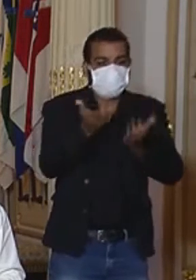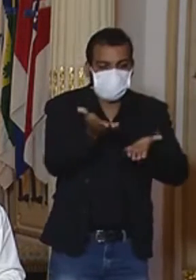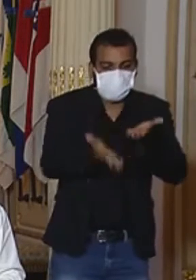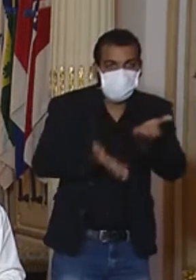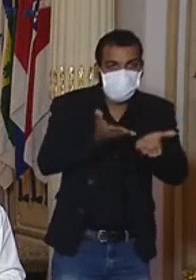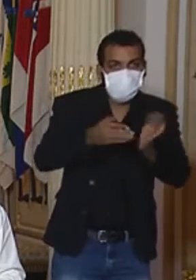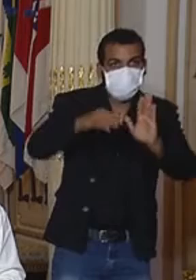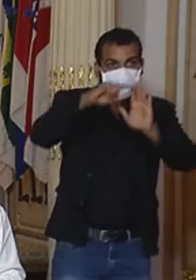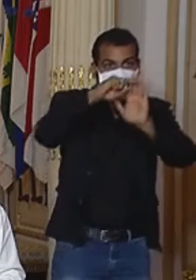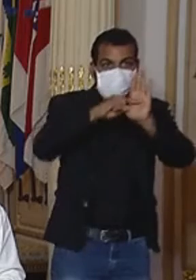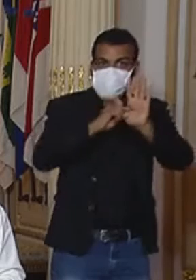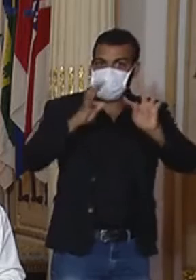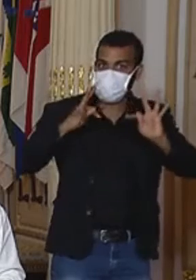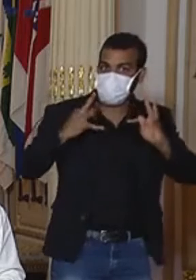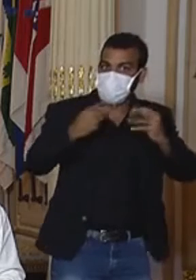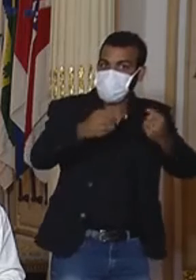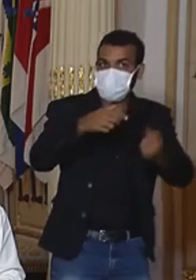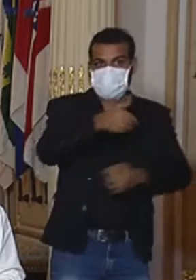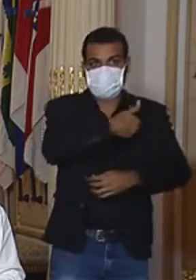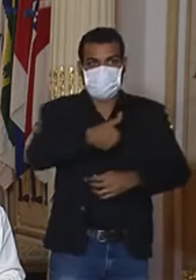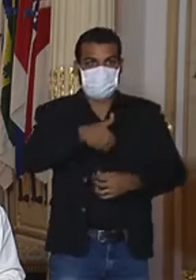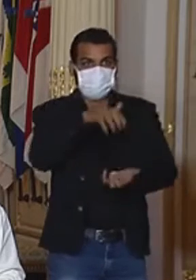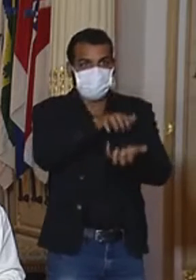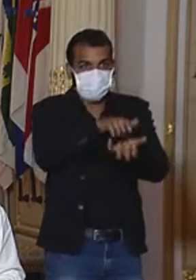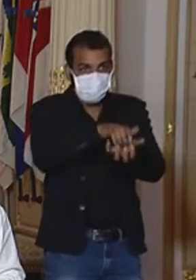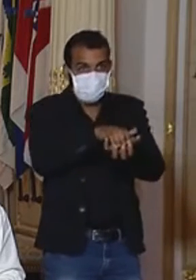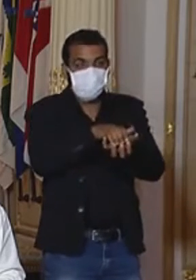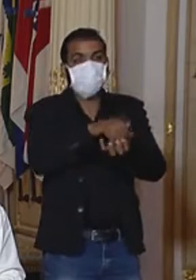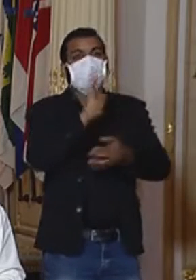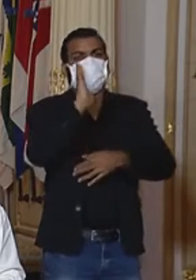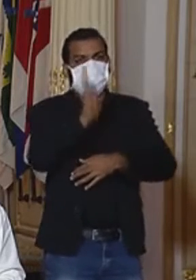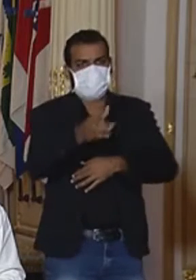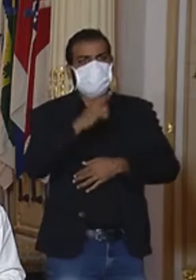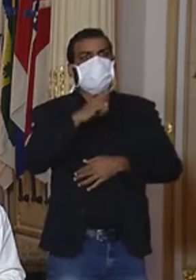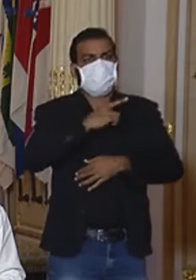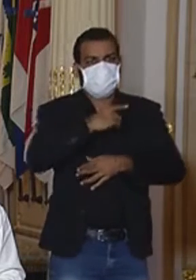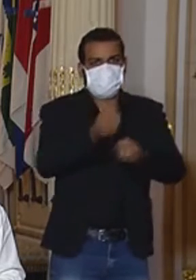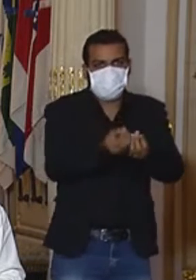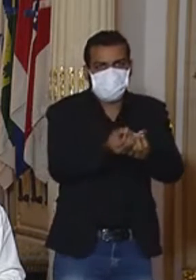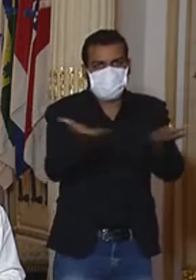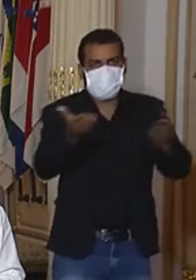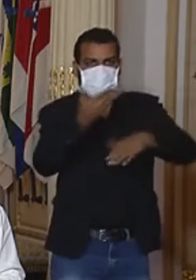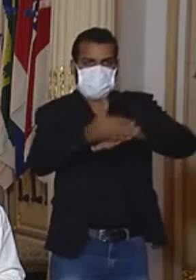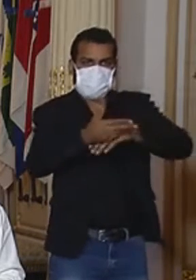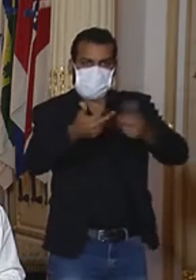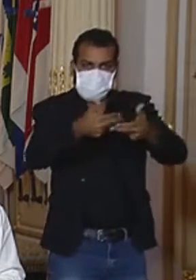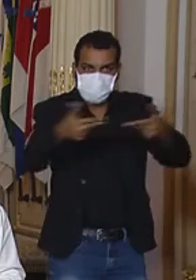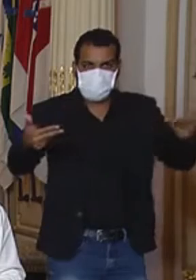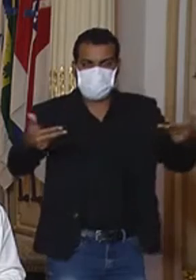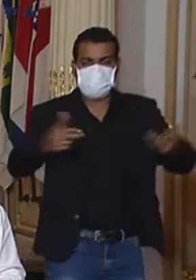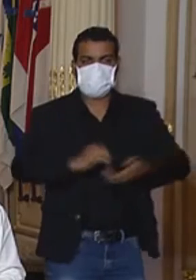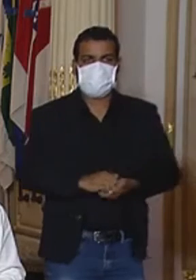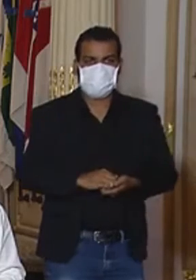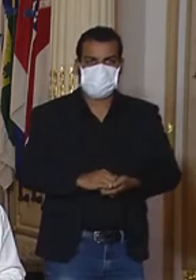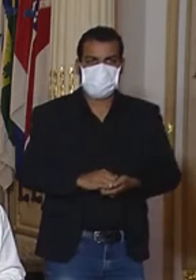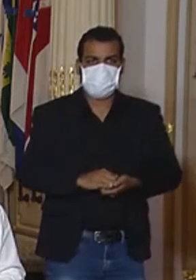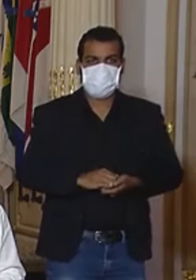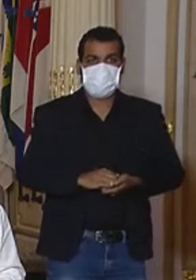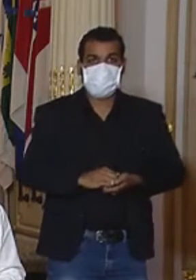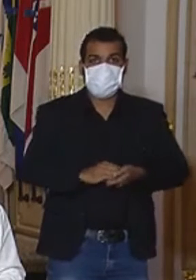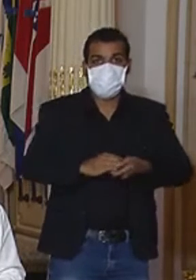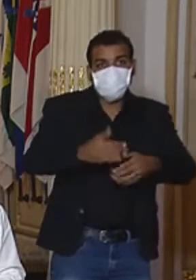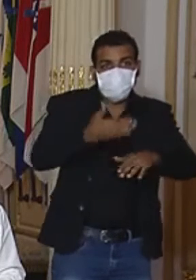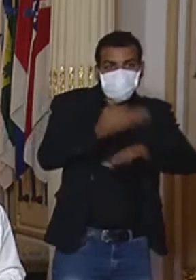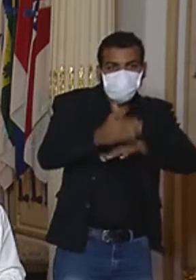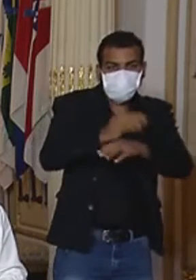também ao protocolo geral do governo do estado que já está sendo aplicado para diversas atividades e as atividades